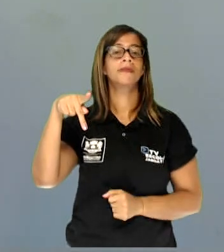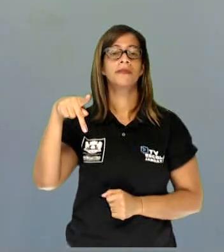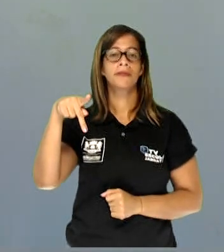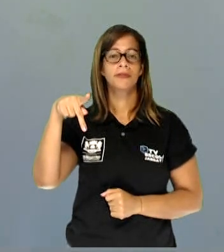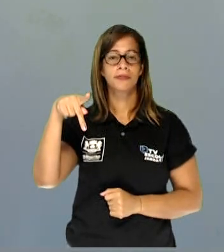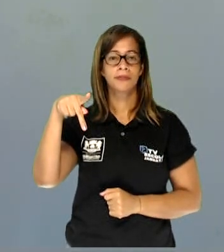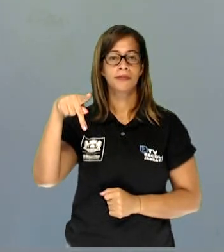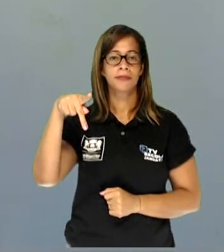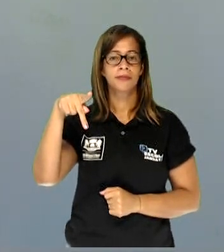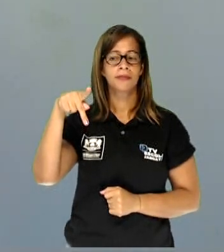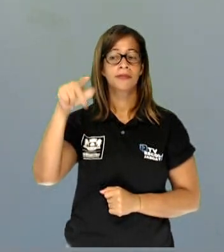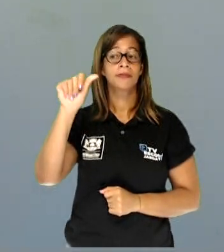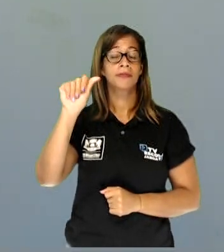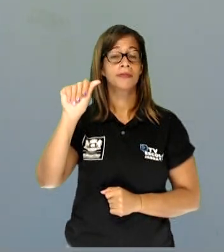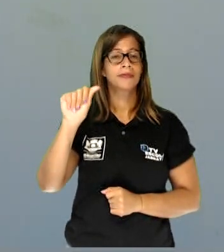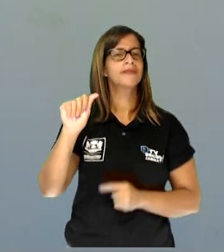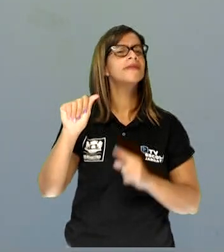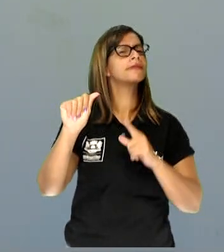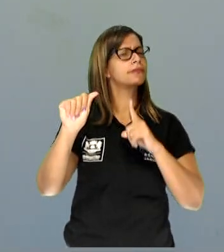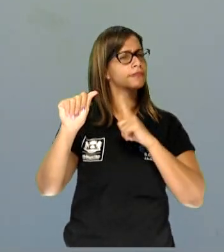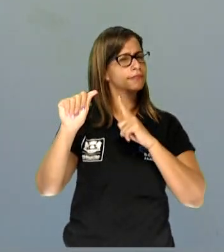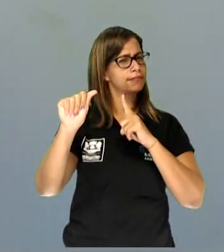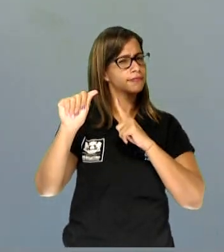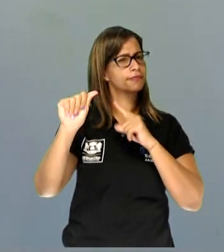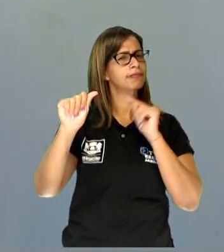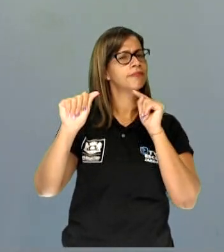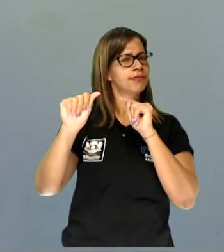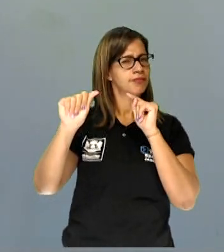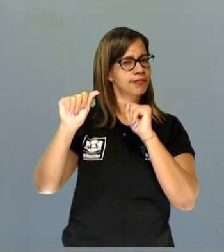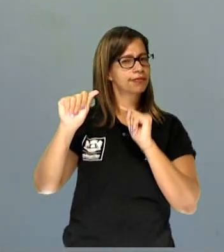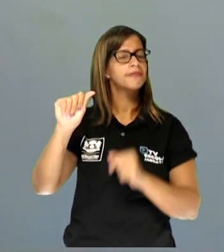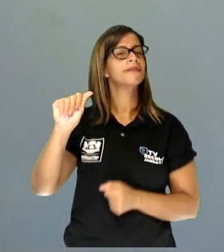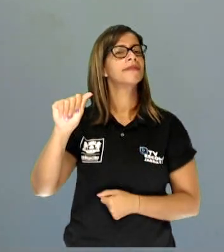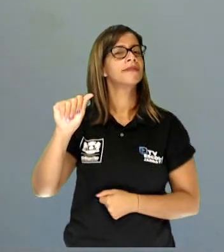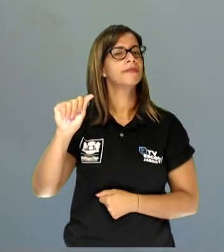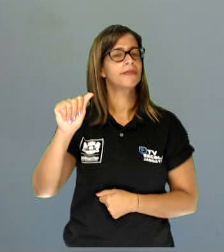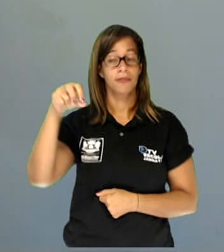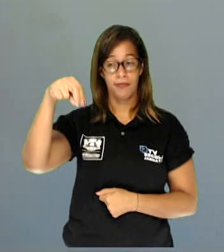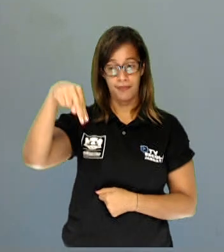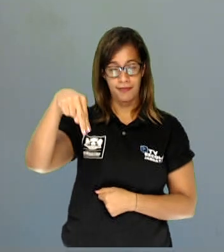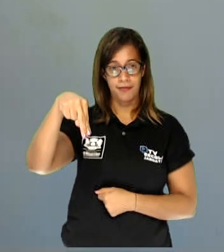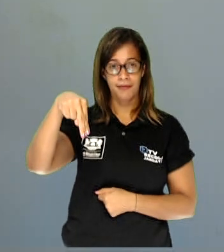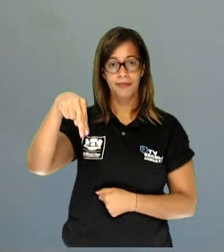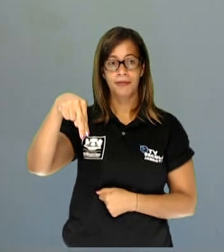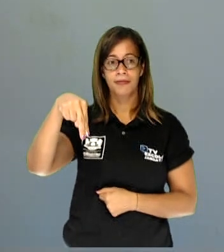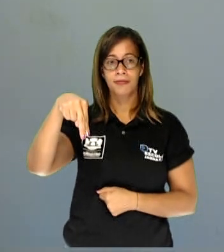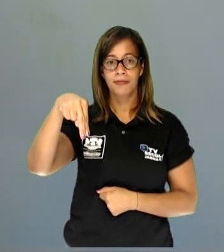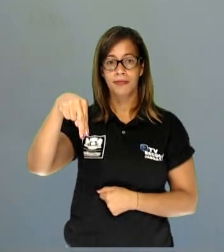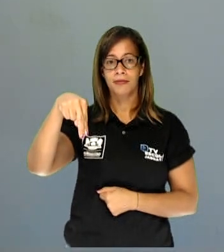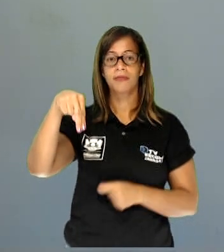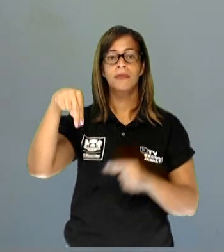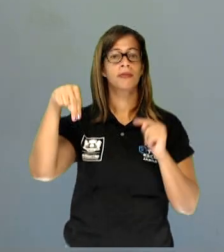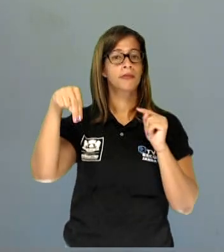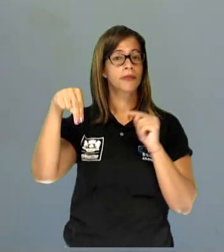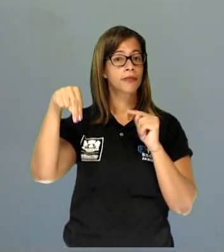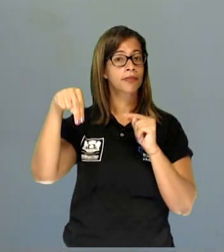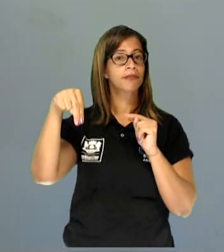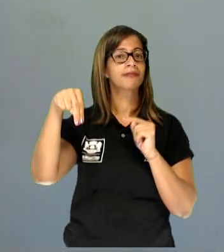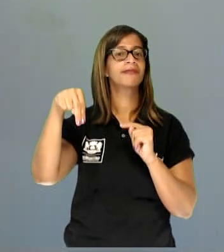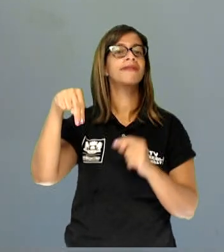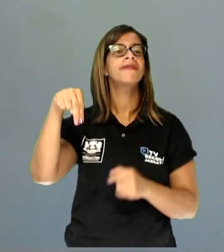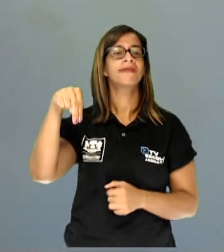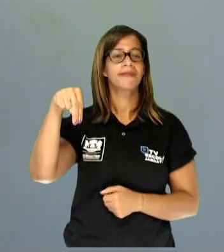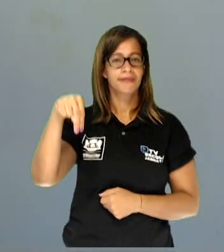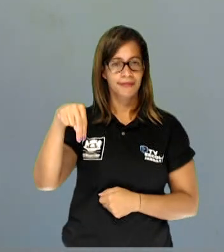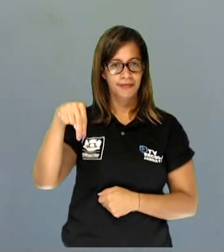pá, tem A, pá, né, tem E, mas antes do E tem outra letrinha, é